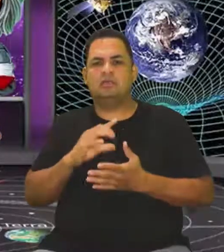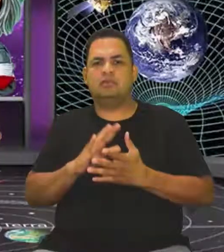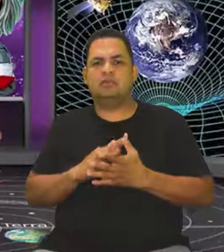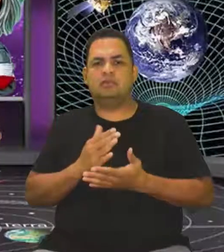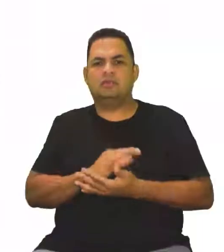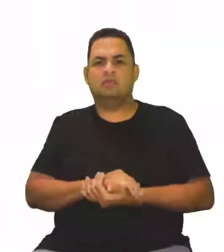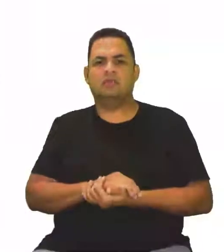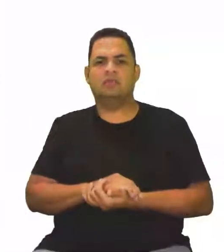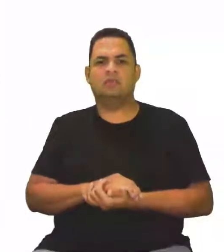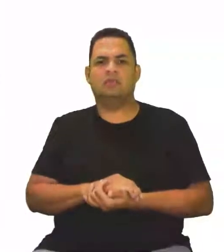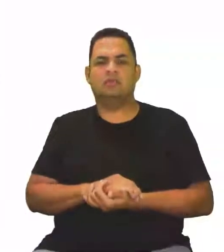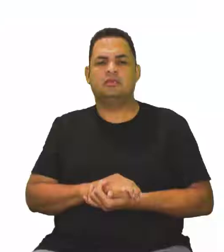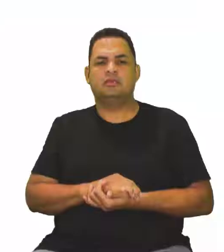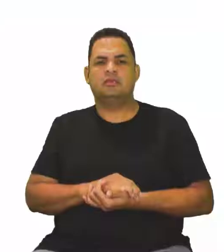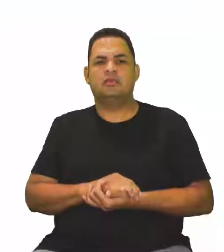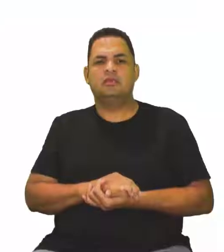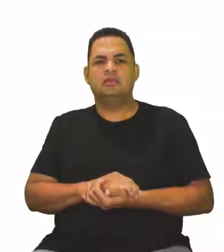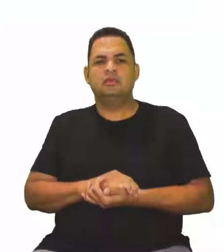liga quem é?